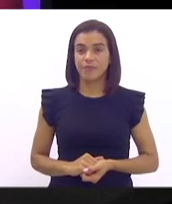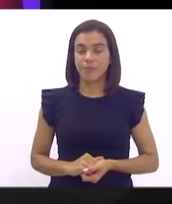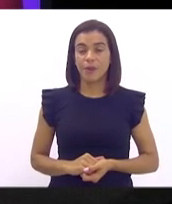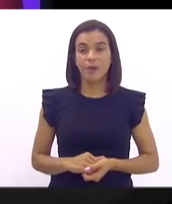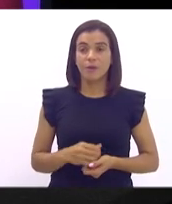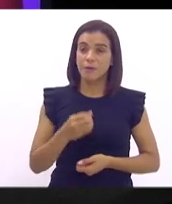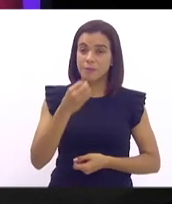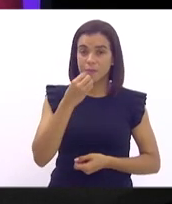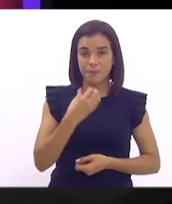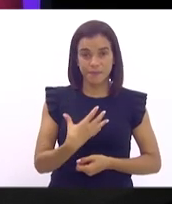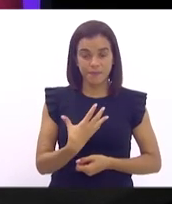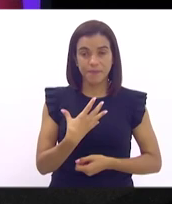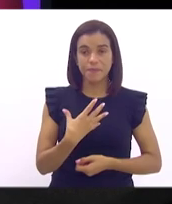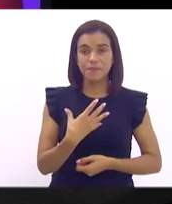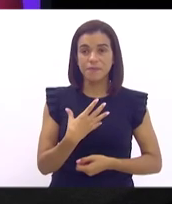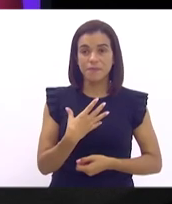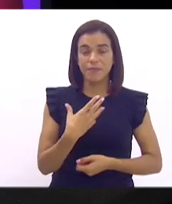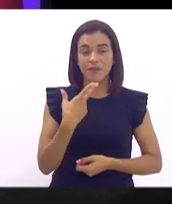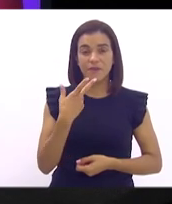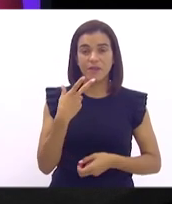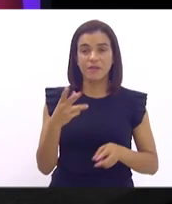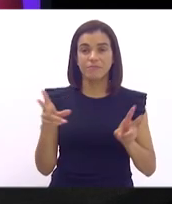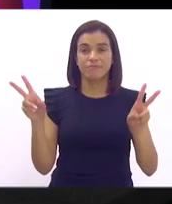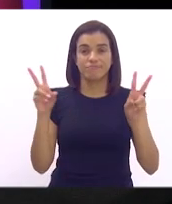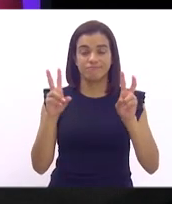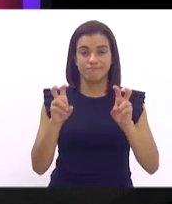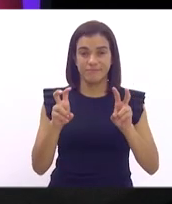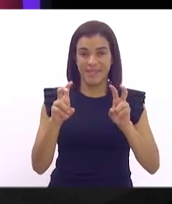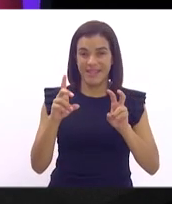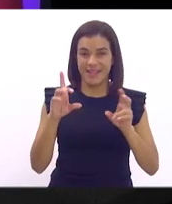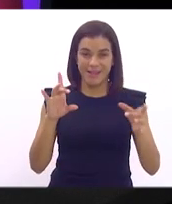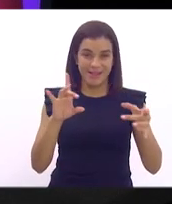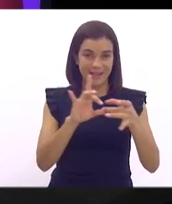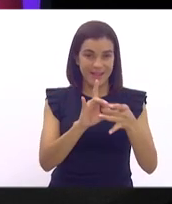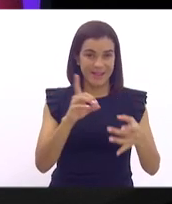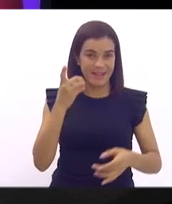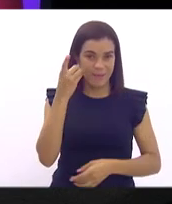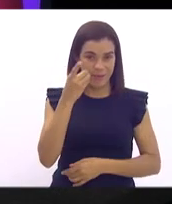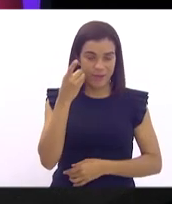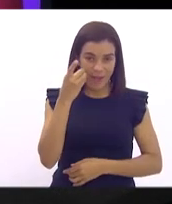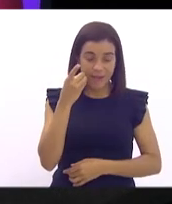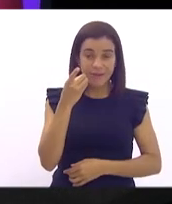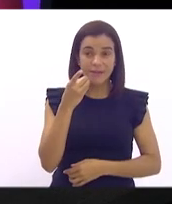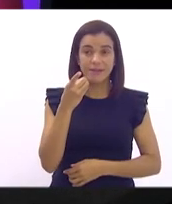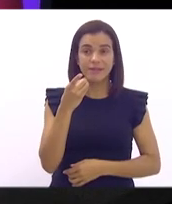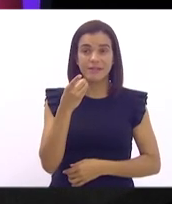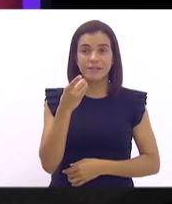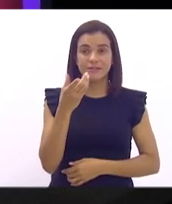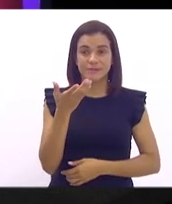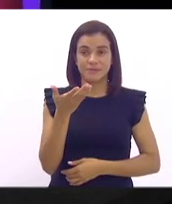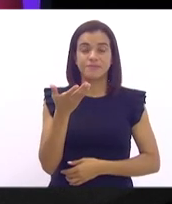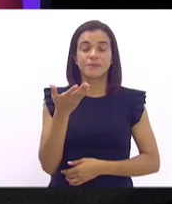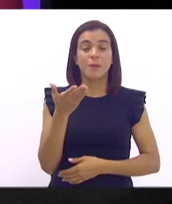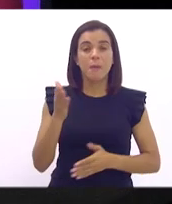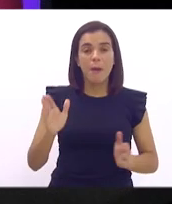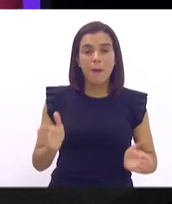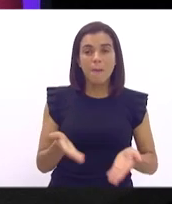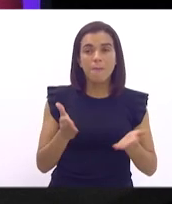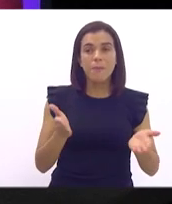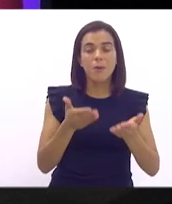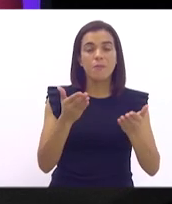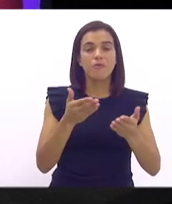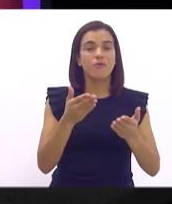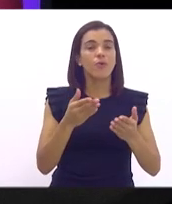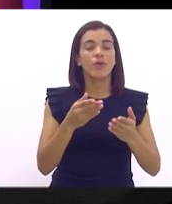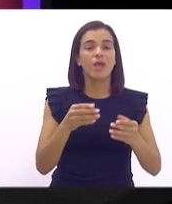Bom, e aí, falando do que a deputada acabou de mencionar, para promover a ruptura